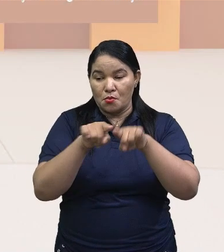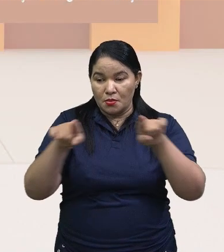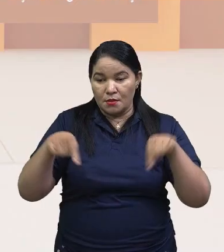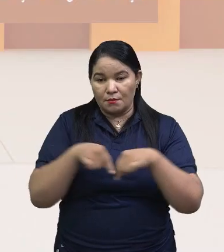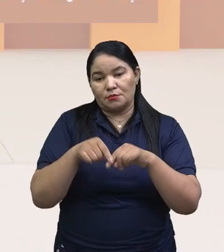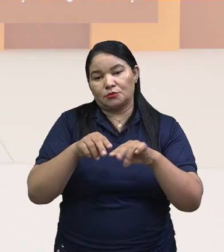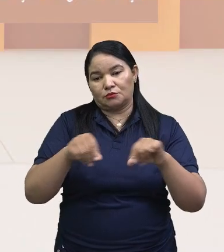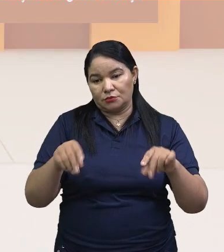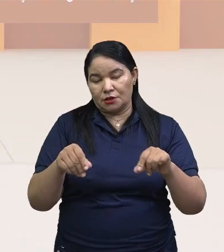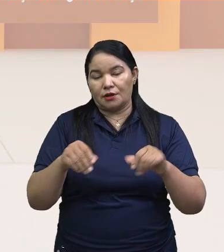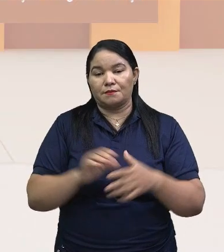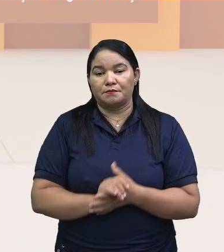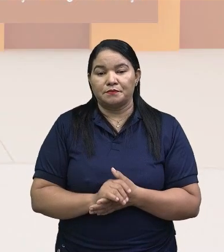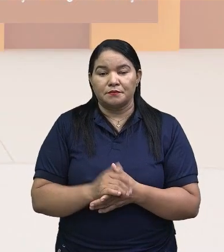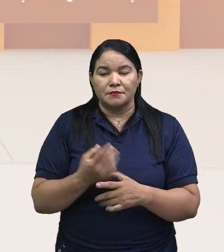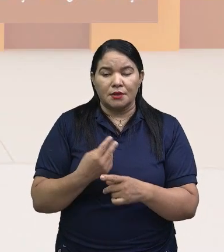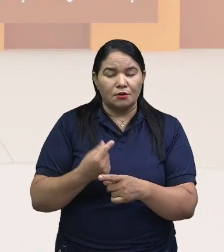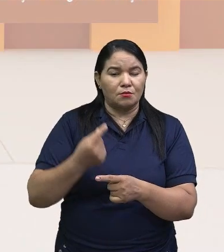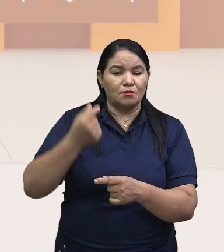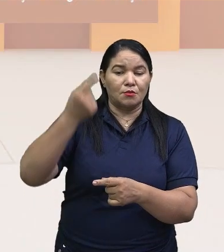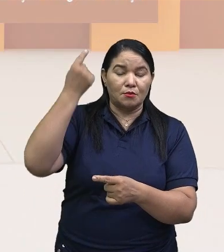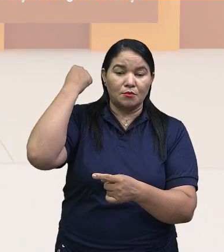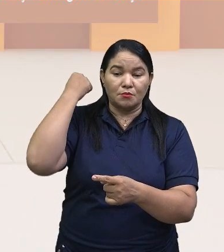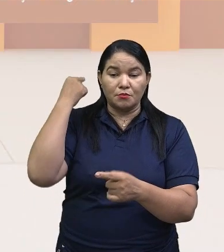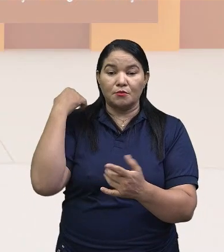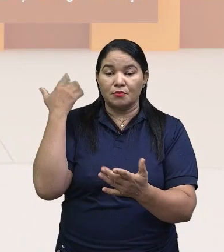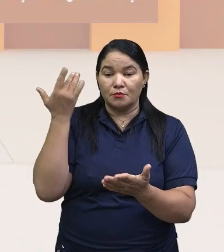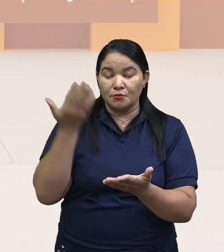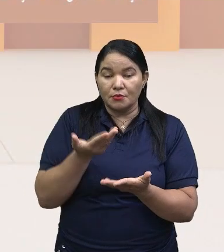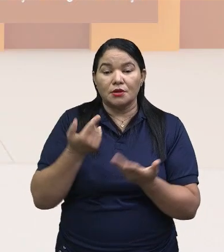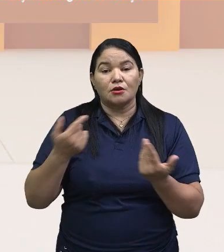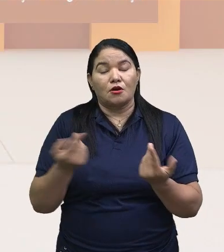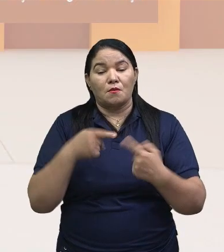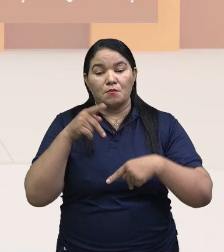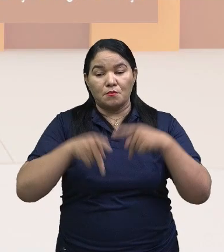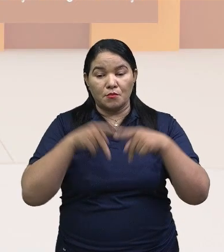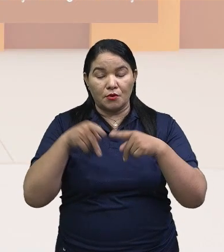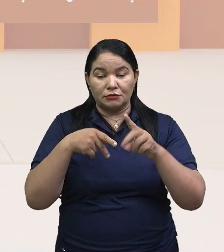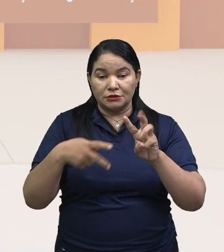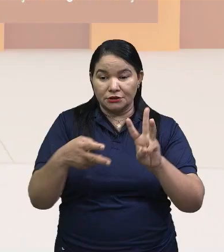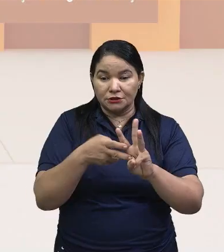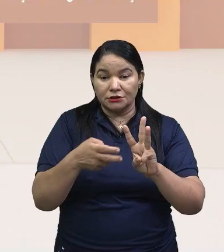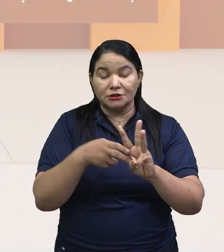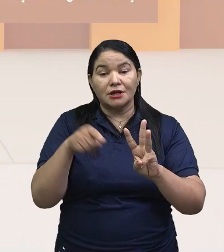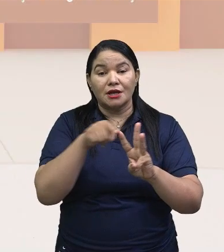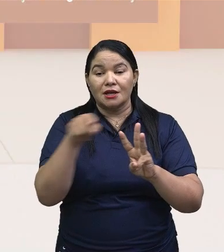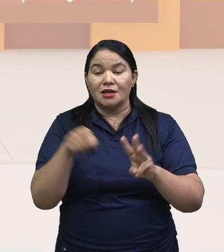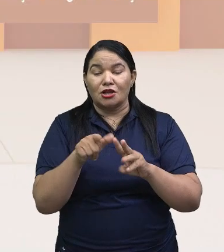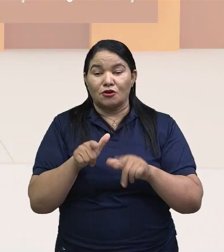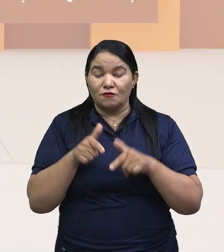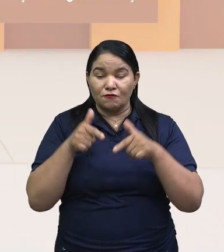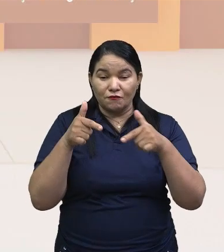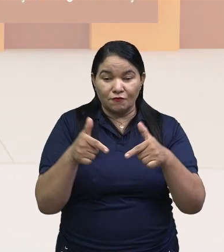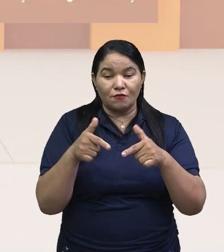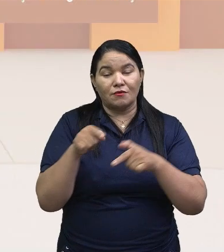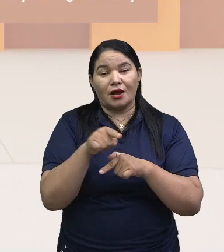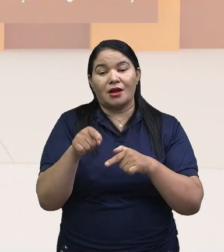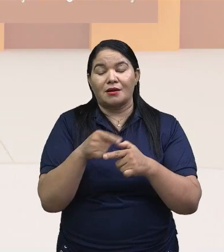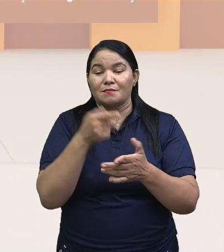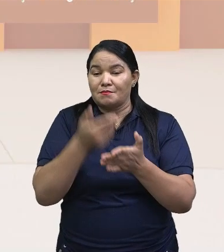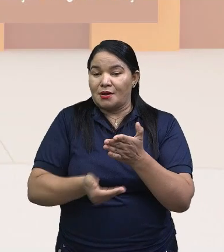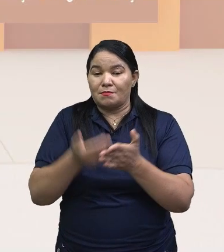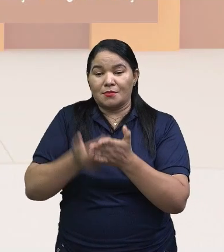gente observa que desde a colonização, os povos indígenas, eles enfrentam a perda de suas terras